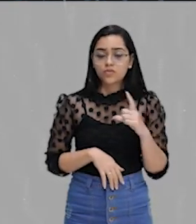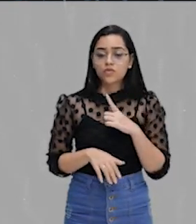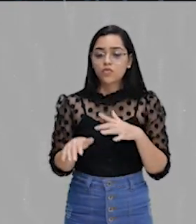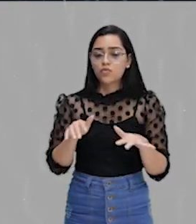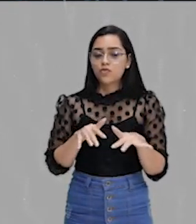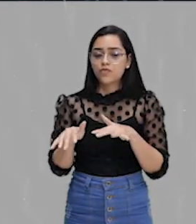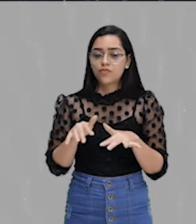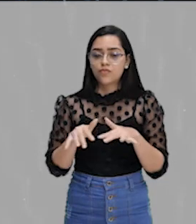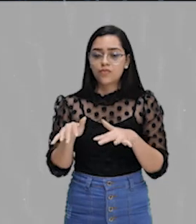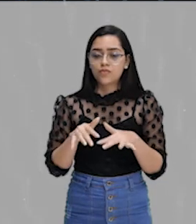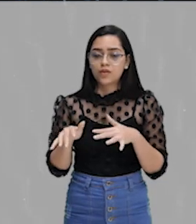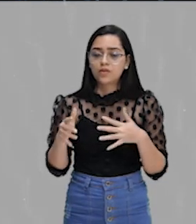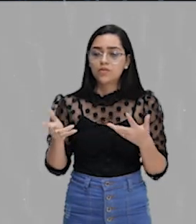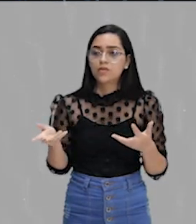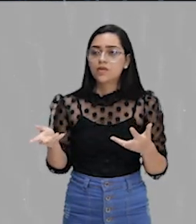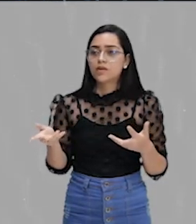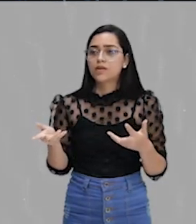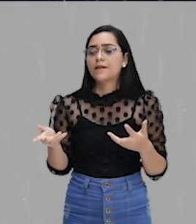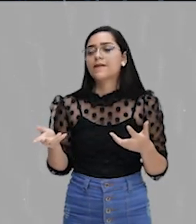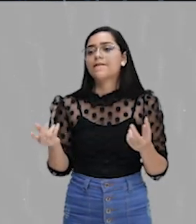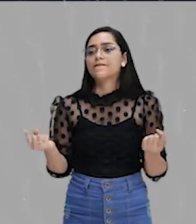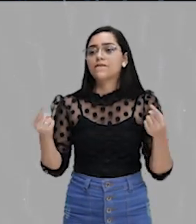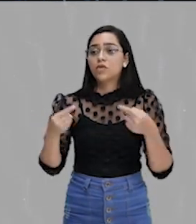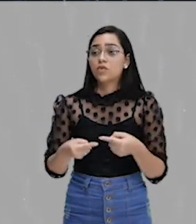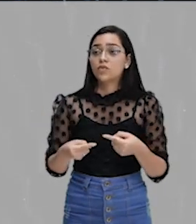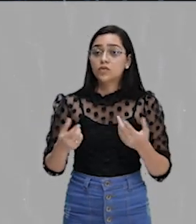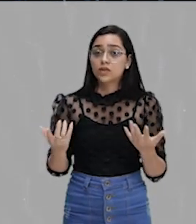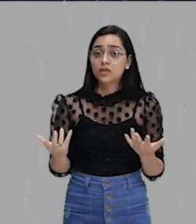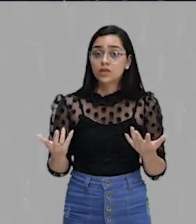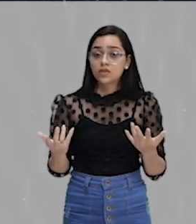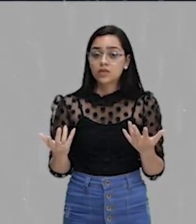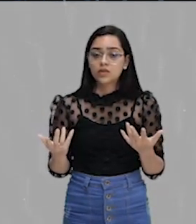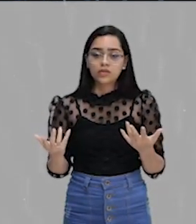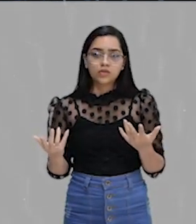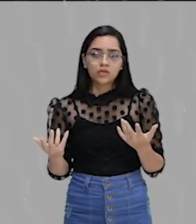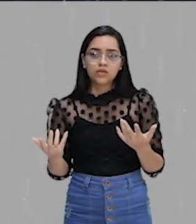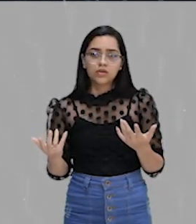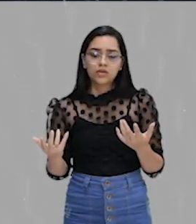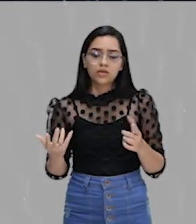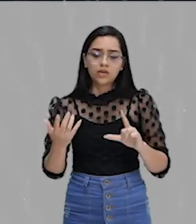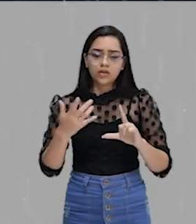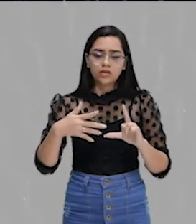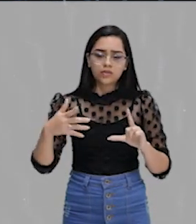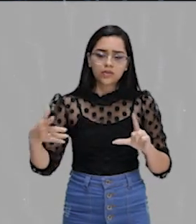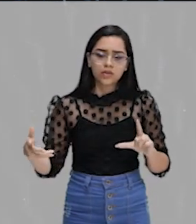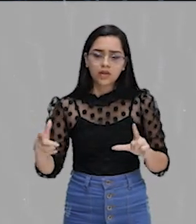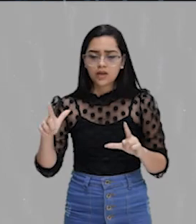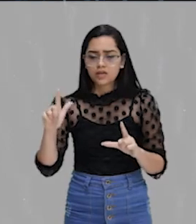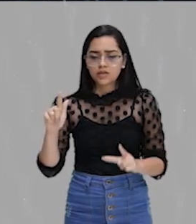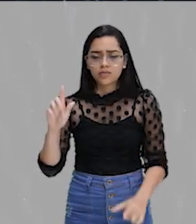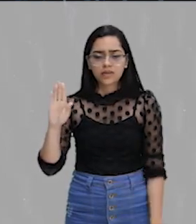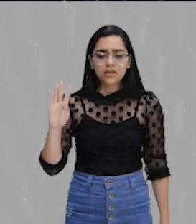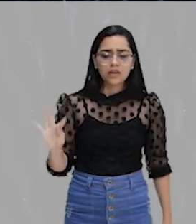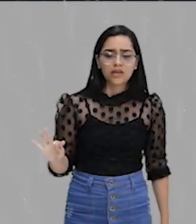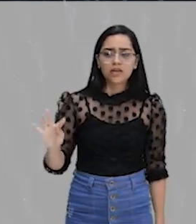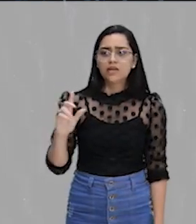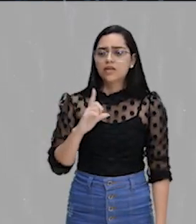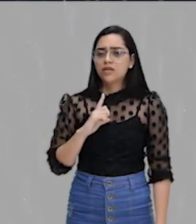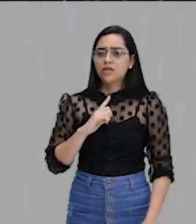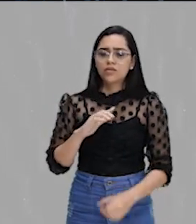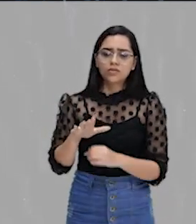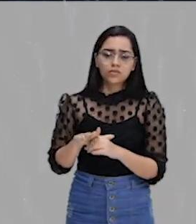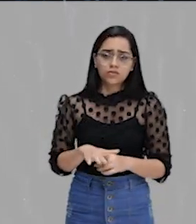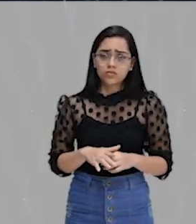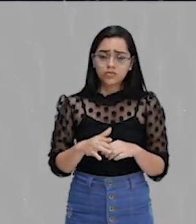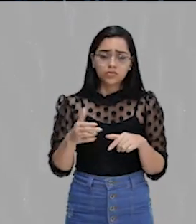movimento basicamente, né, contra o quê? O homofobismo, contra a questão do preconceito